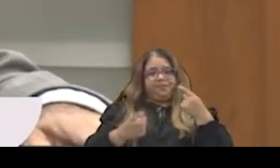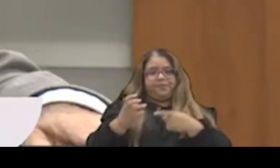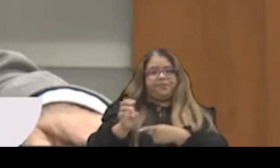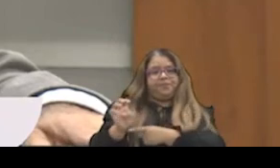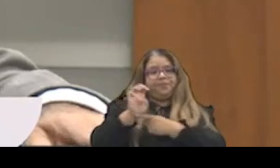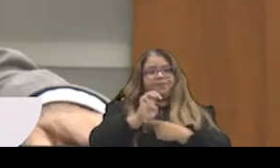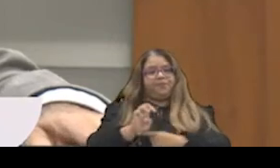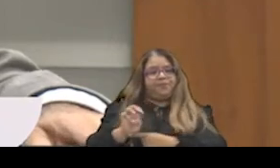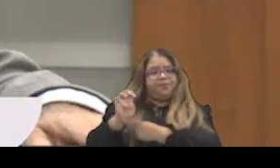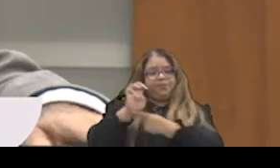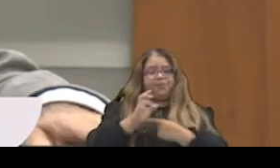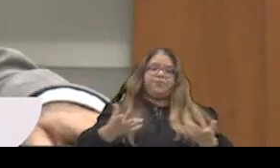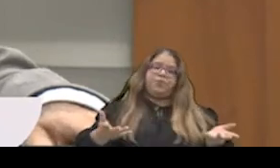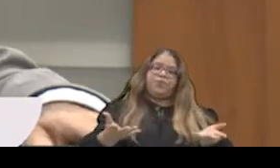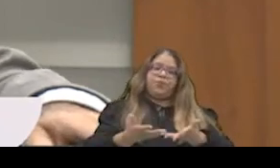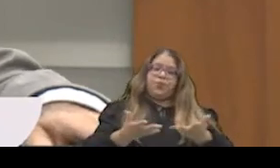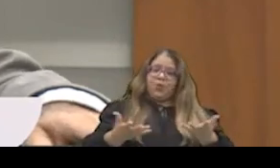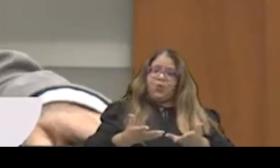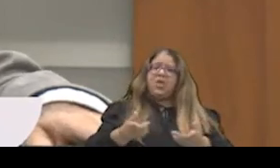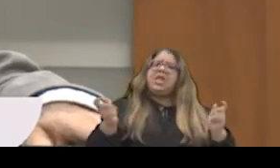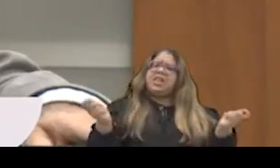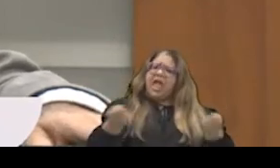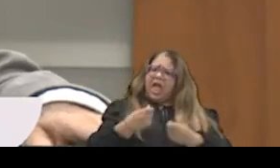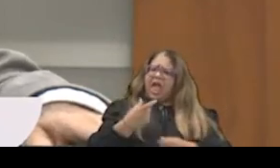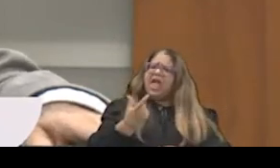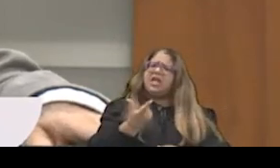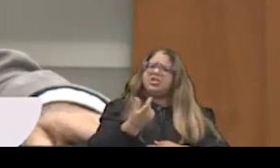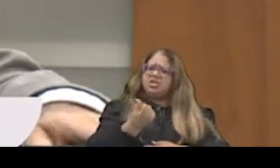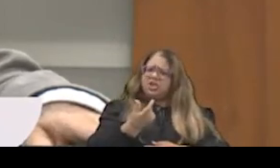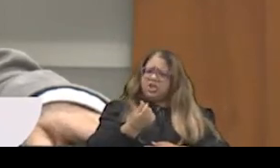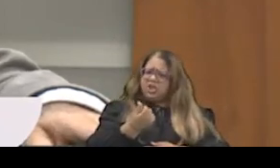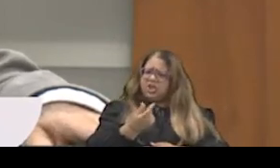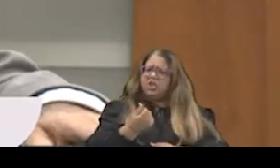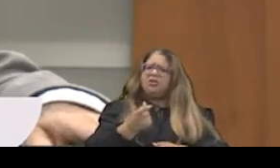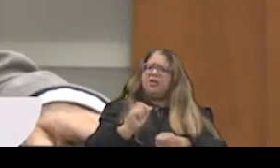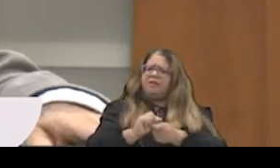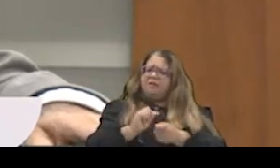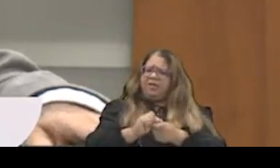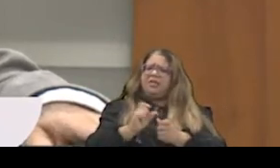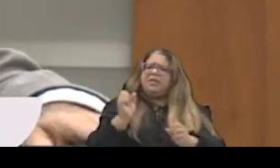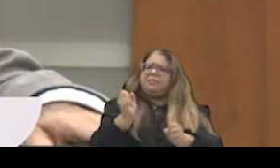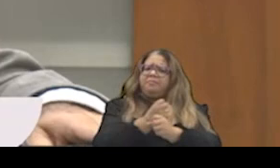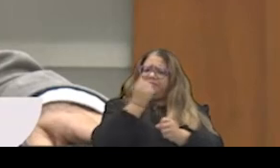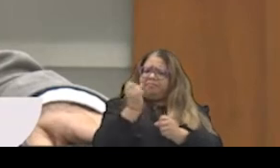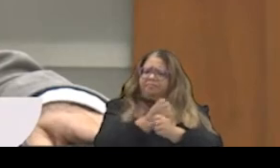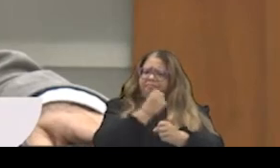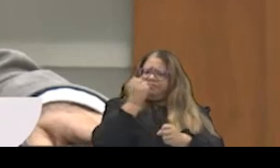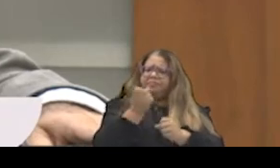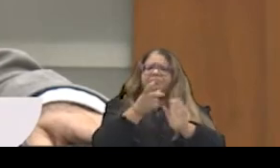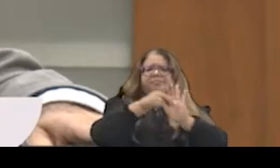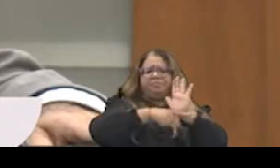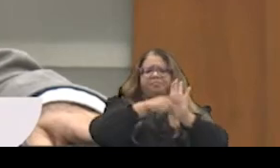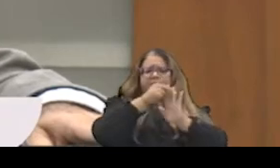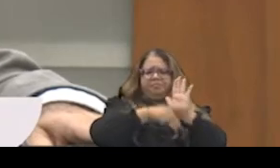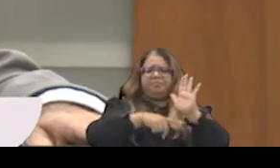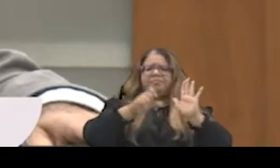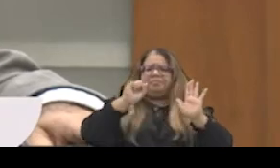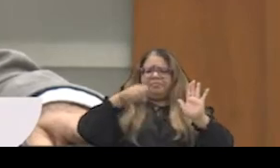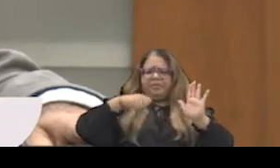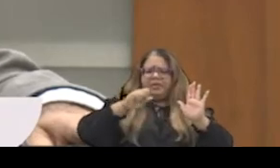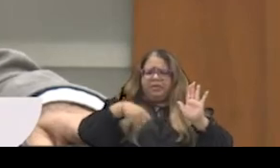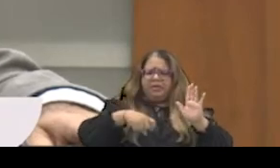tem disponibilidade financeira para executar projetos de